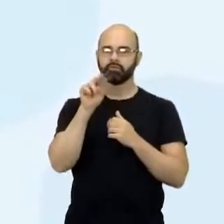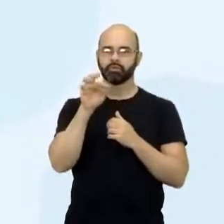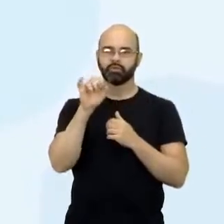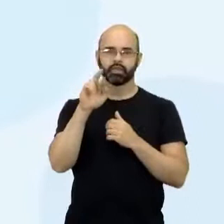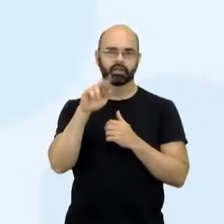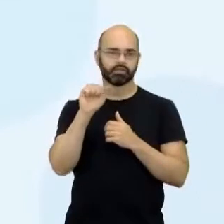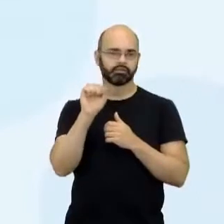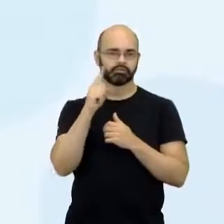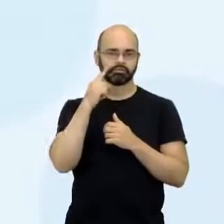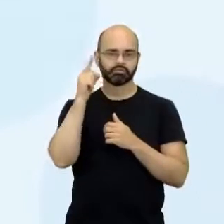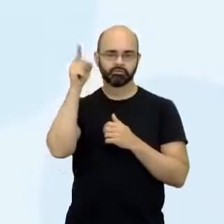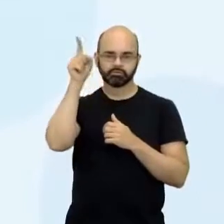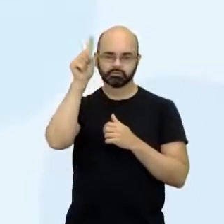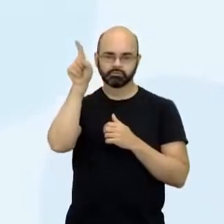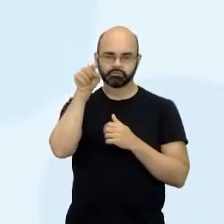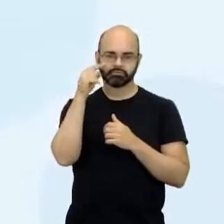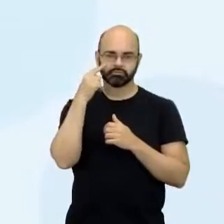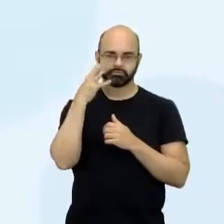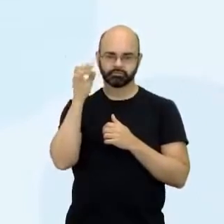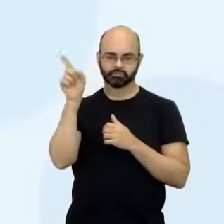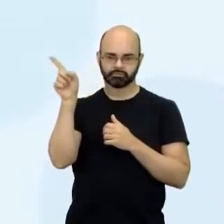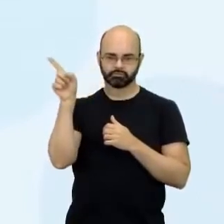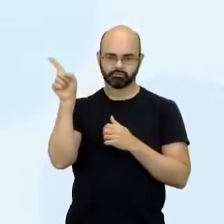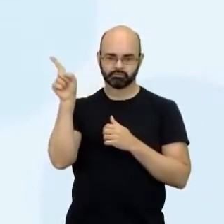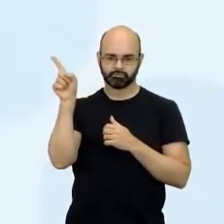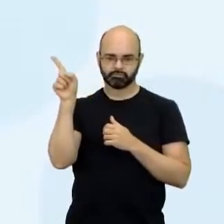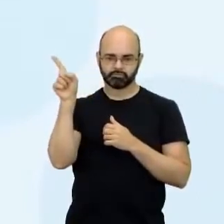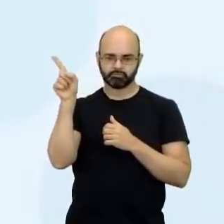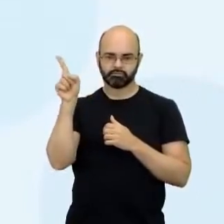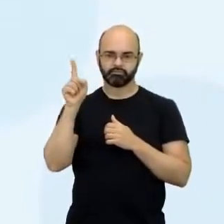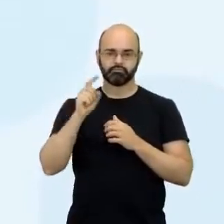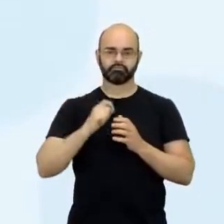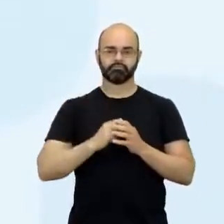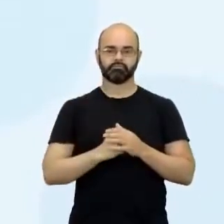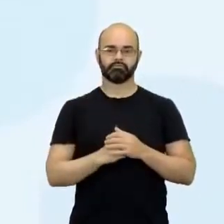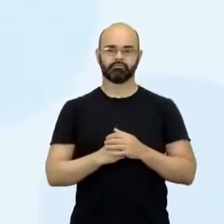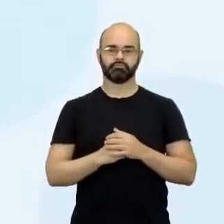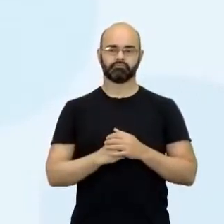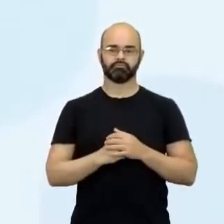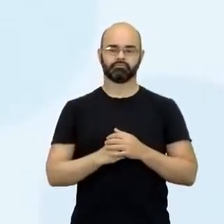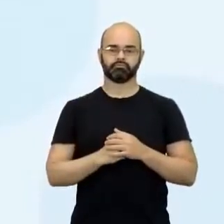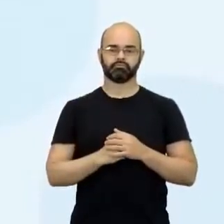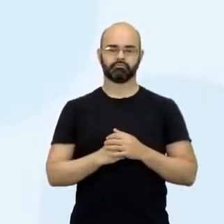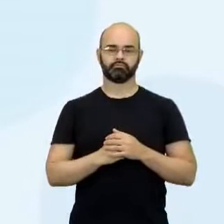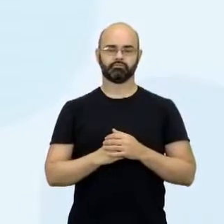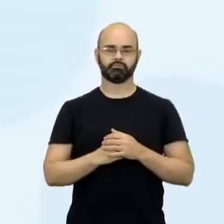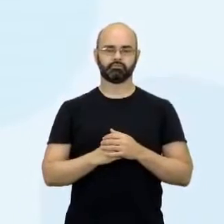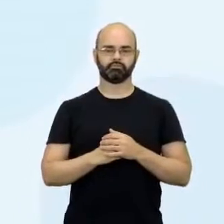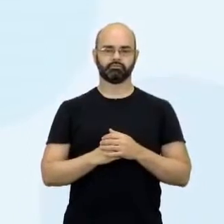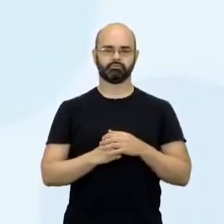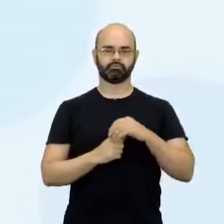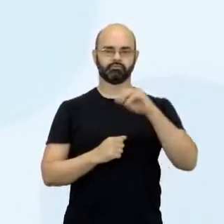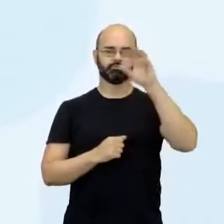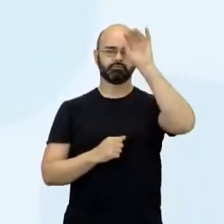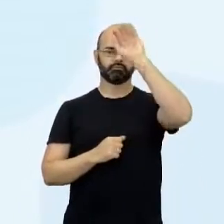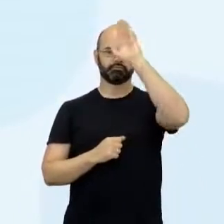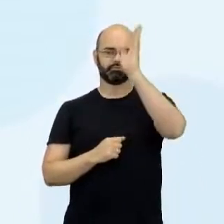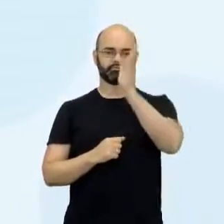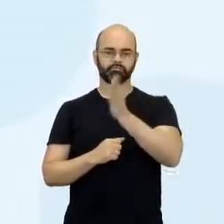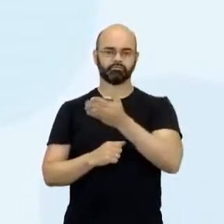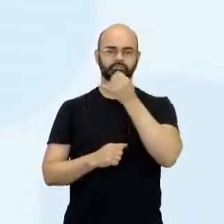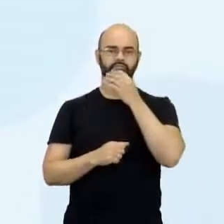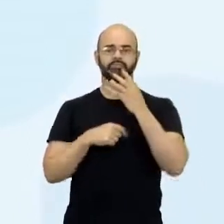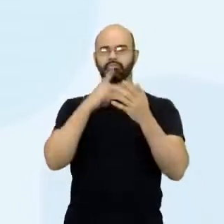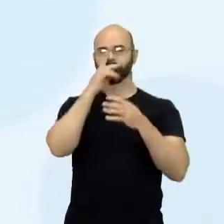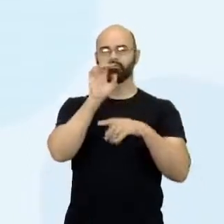é a divisão regional. Olha aqui que interessante. Não necessariamente na fronteira. Ó, pega um Estado, tem uma característica, uma outra parte do Estado tem